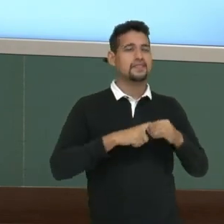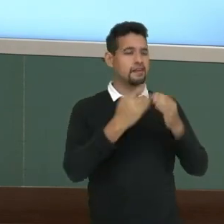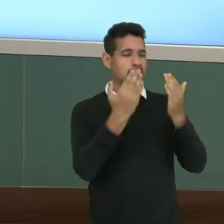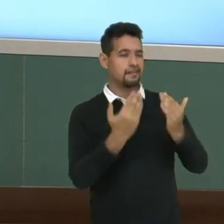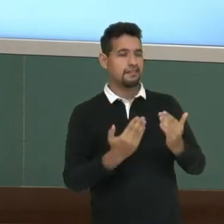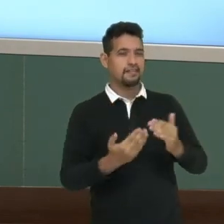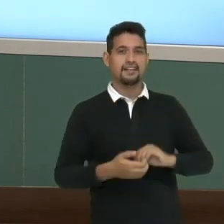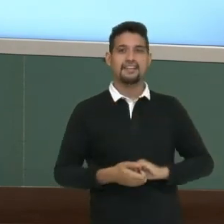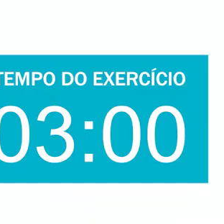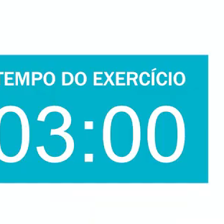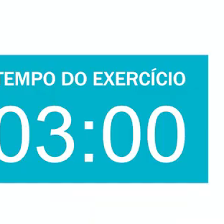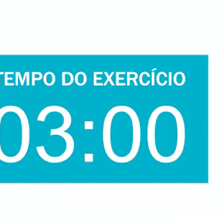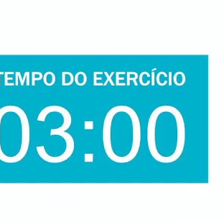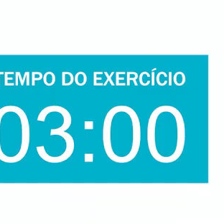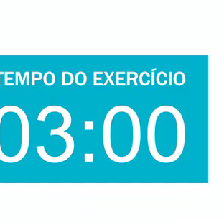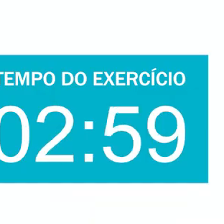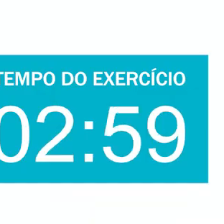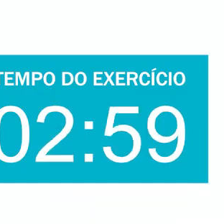conferir.